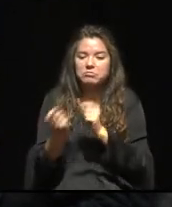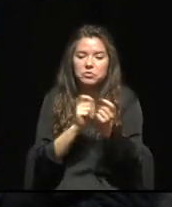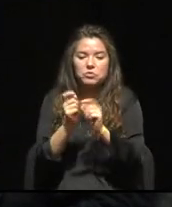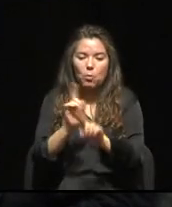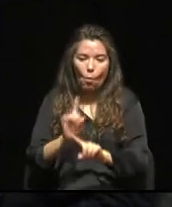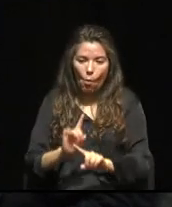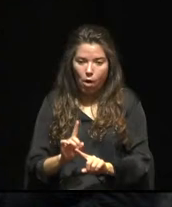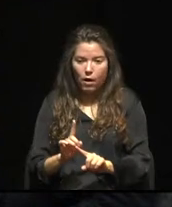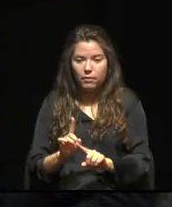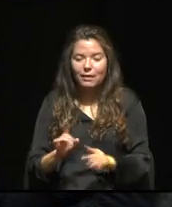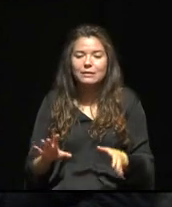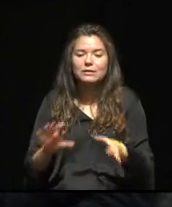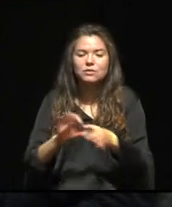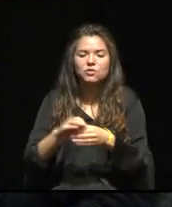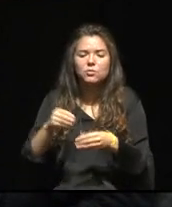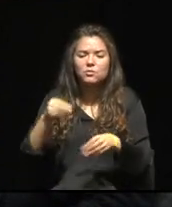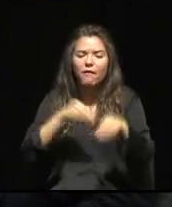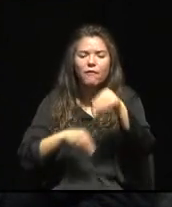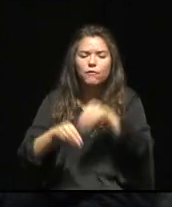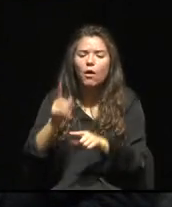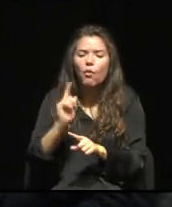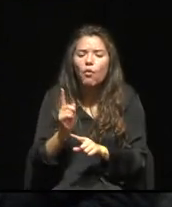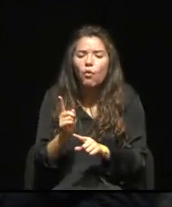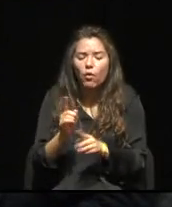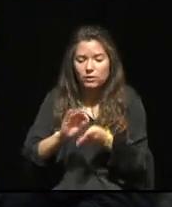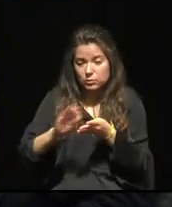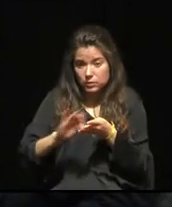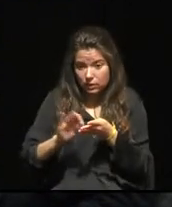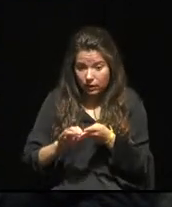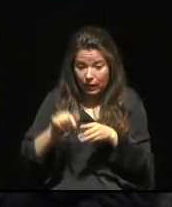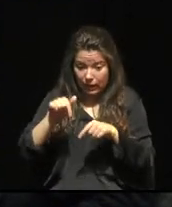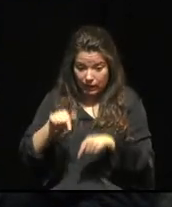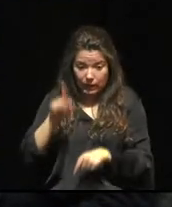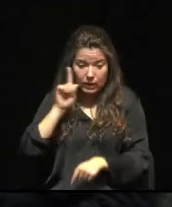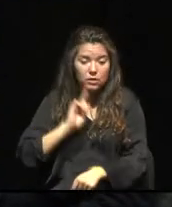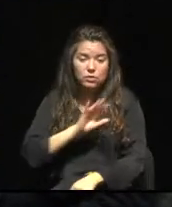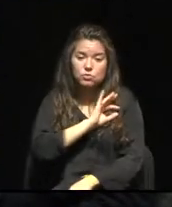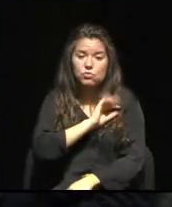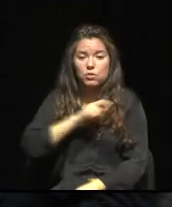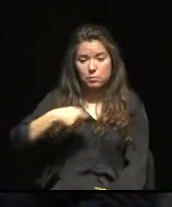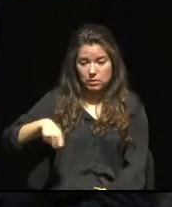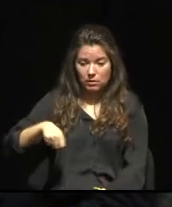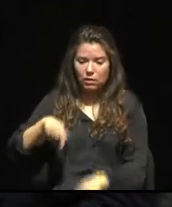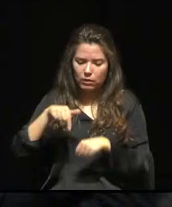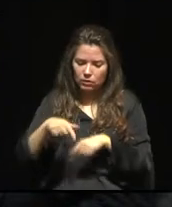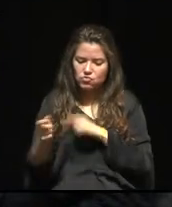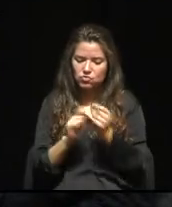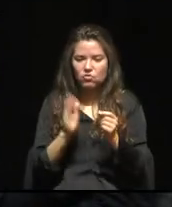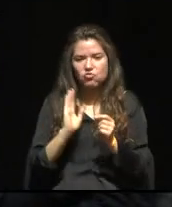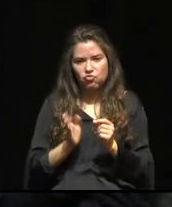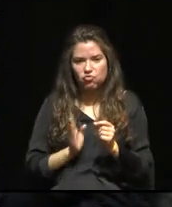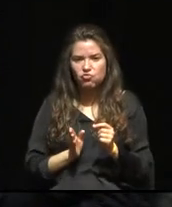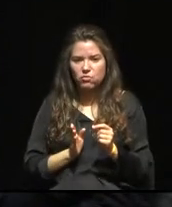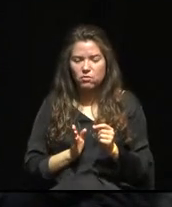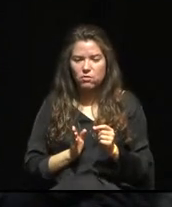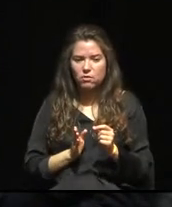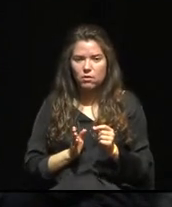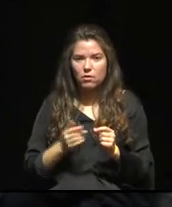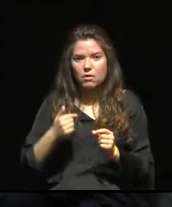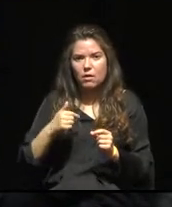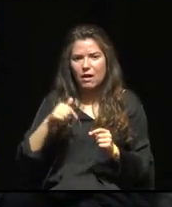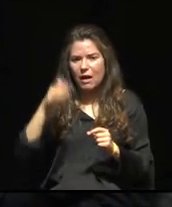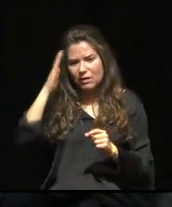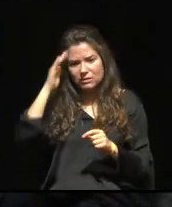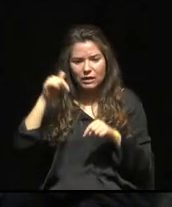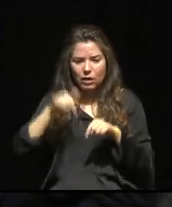facto de O que é que estamos a votar em concreto e o que acontece senhora Presidente é que como já foi aqui discutido Creio que não